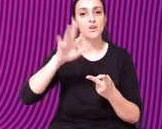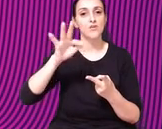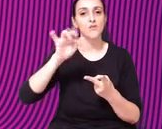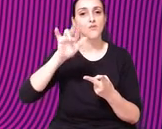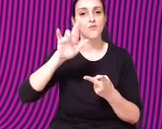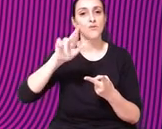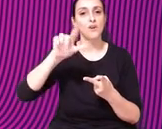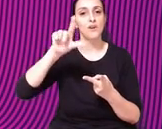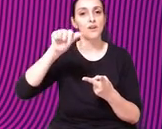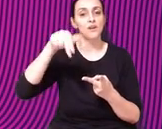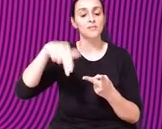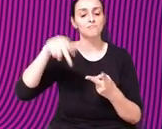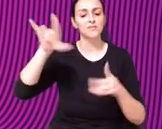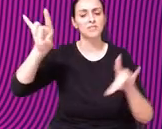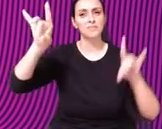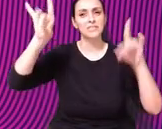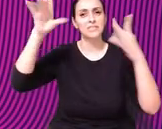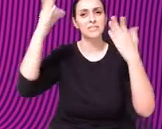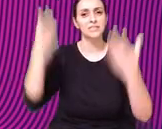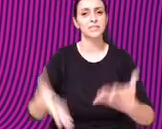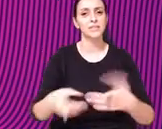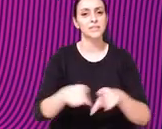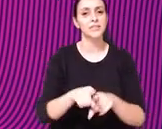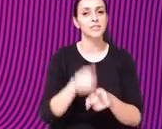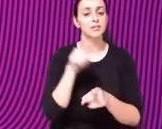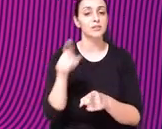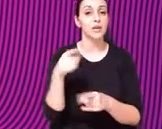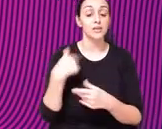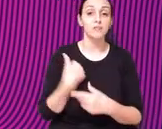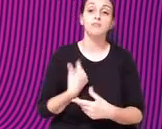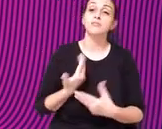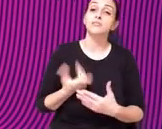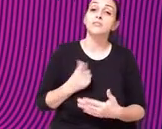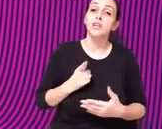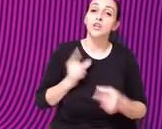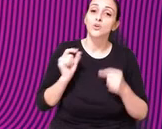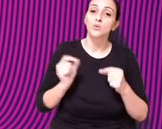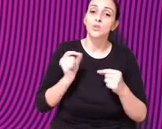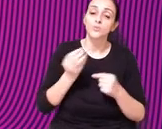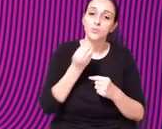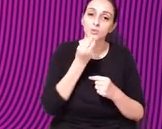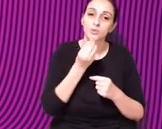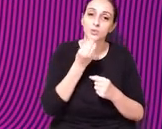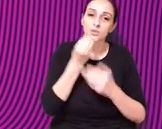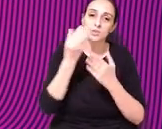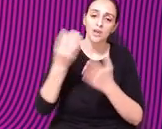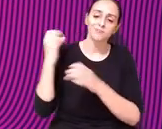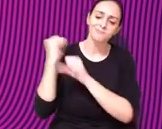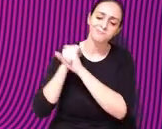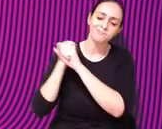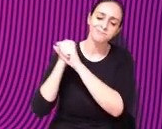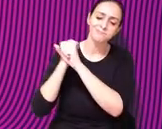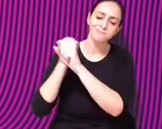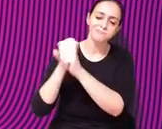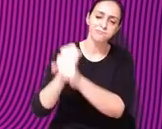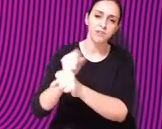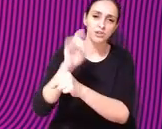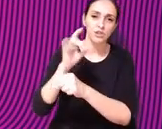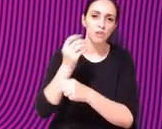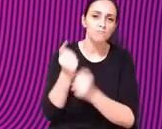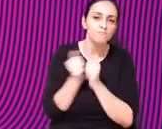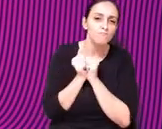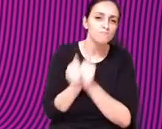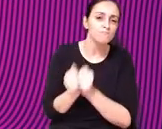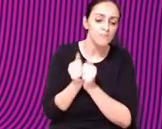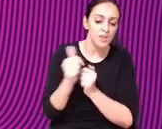pessoa especial, alguém que a gente tem tido a oportunidade por décadas, não só conviver,